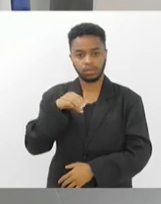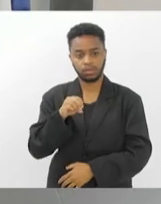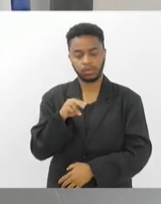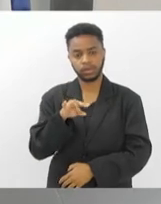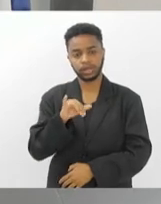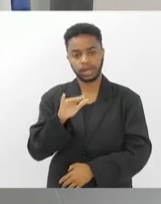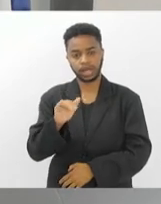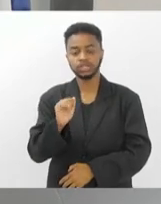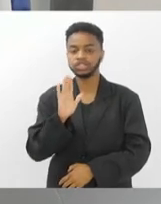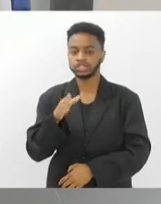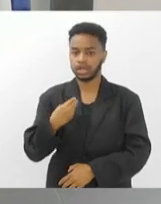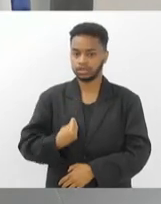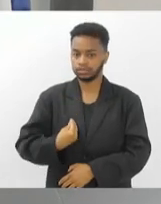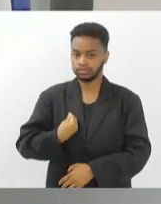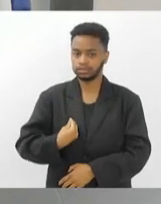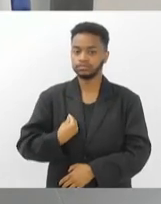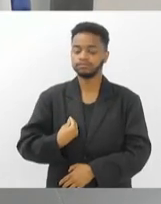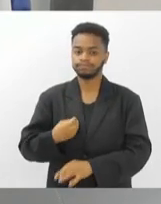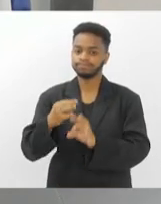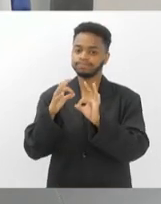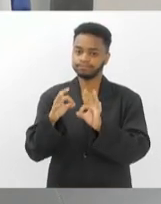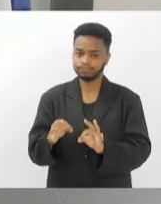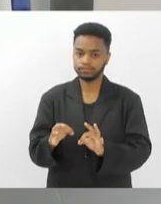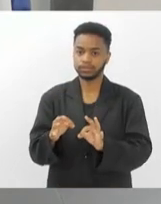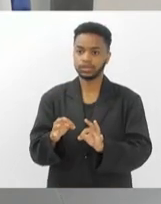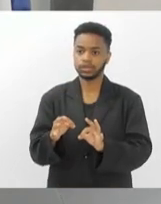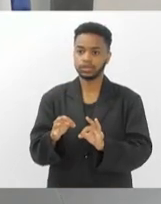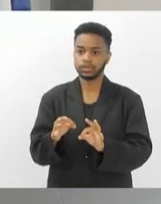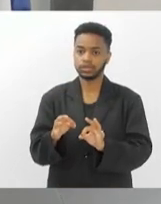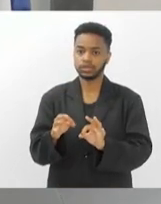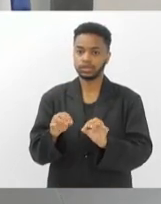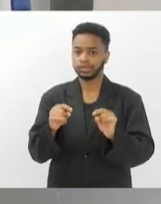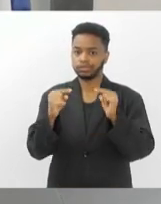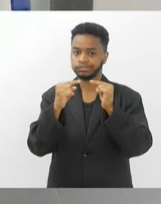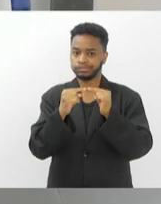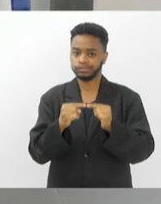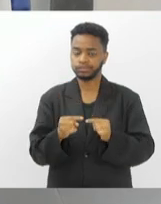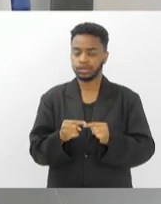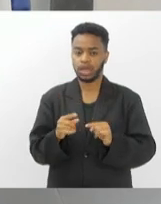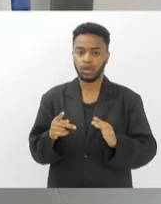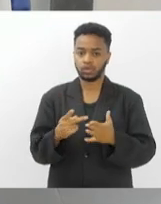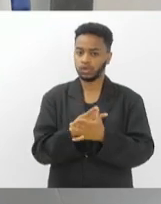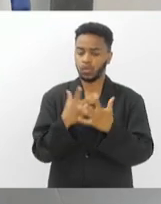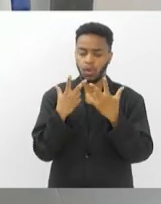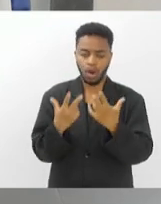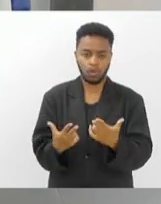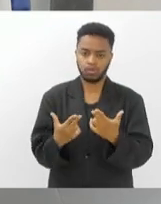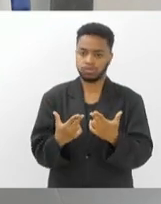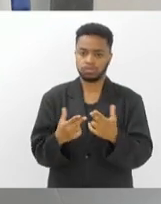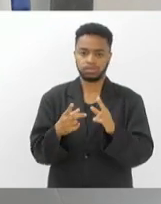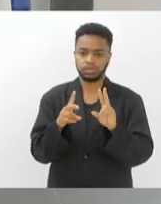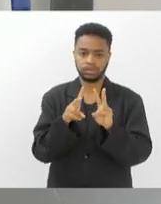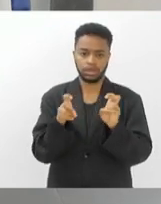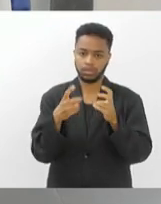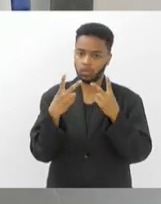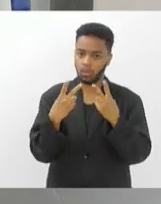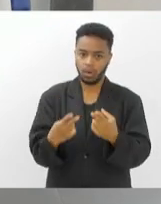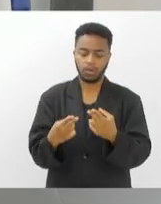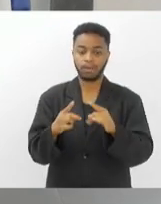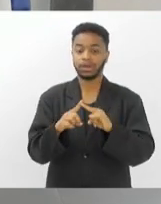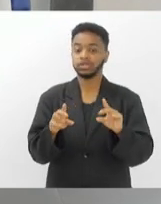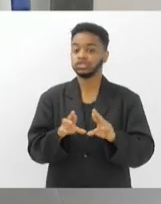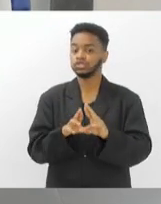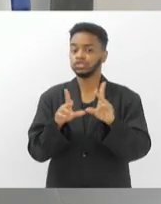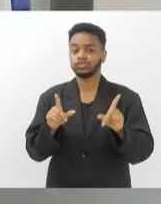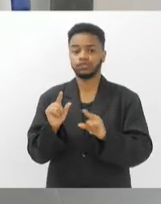ela é exatamente ipsi literis o que está dispondo aqui o deputado André Ziciliano, igualzinho. A diferença é